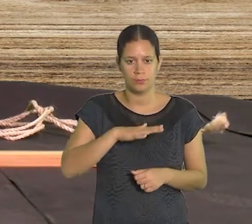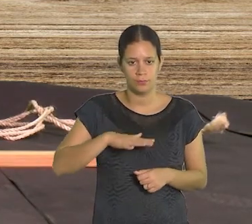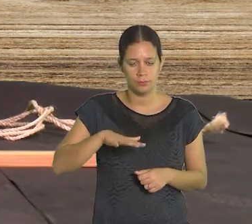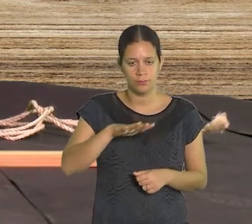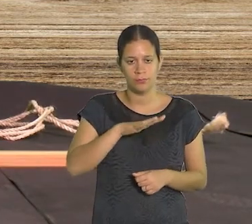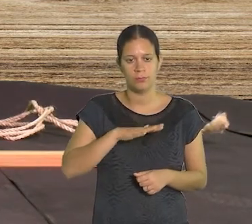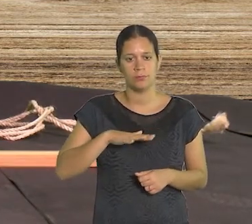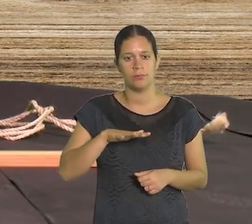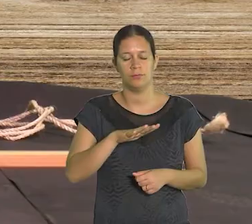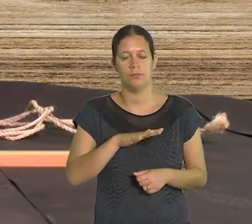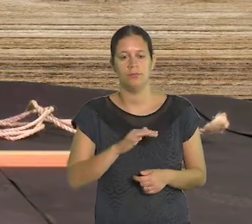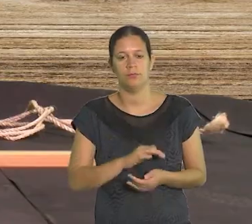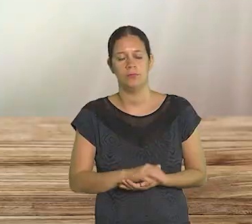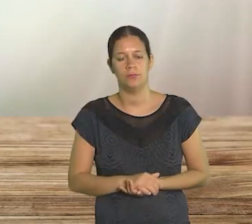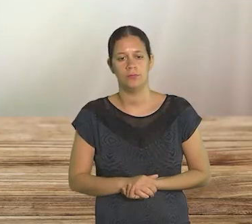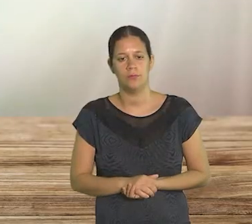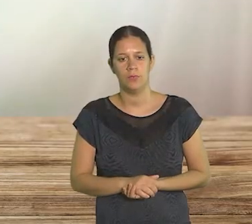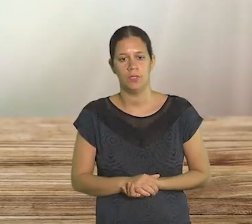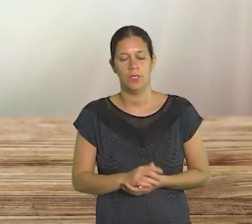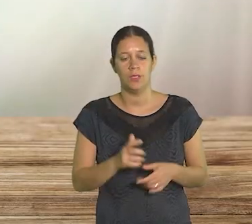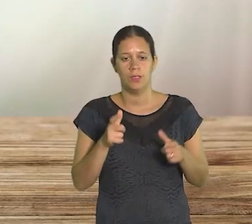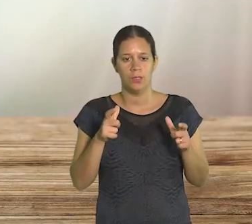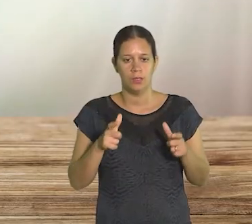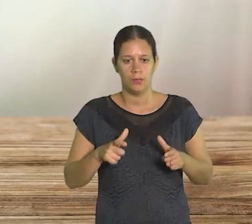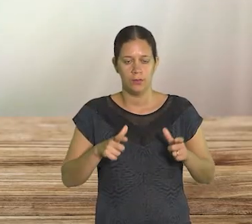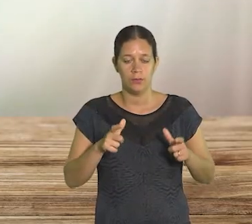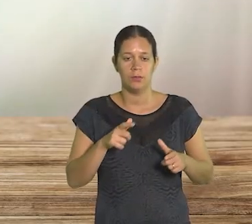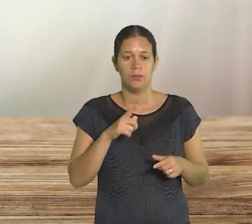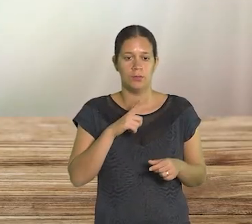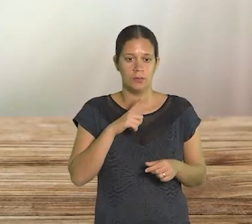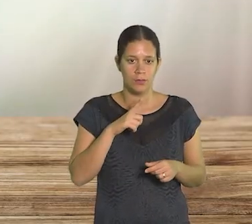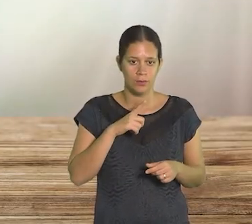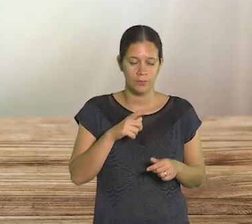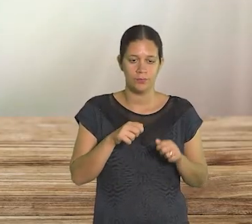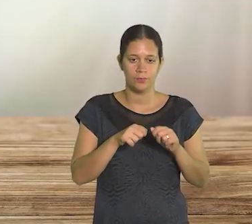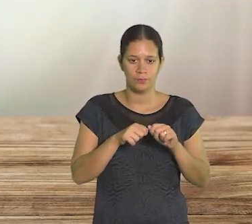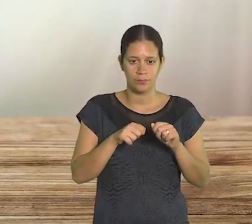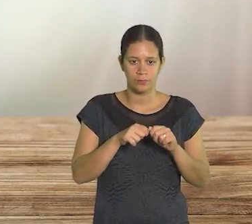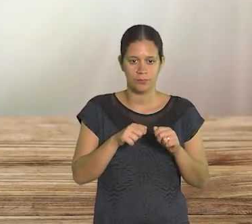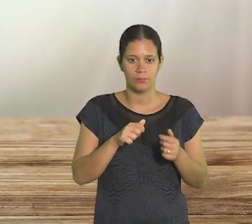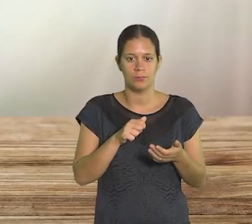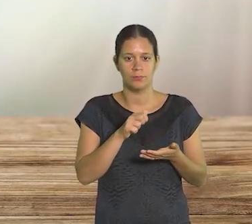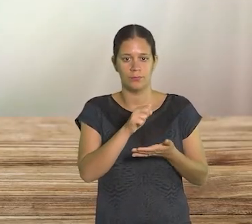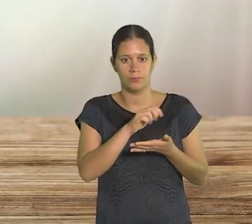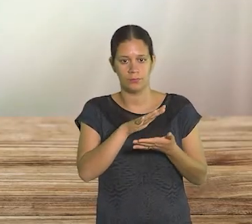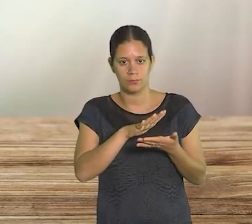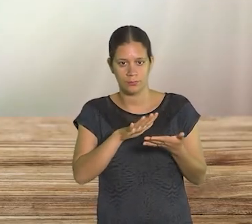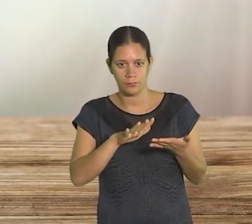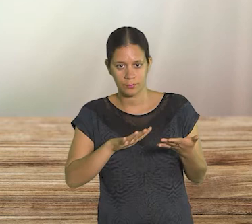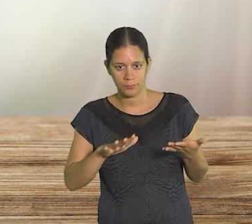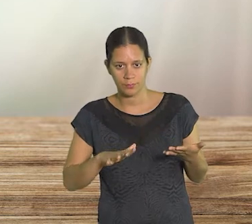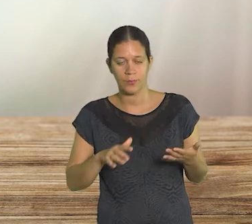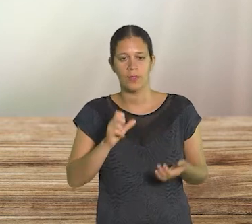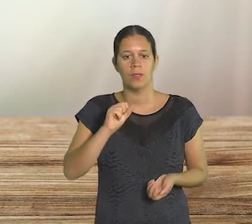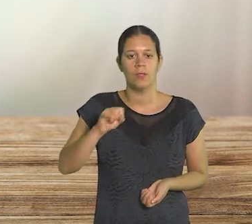não tem problema, na parede, aonde vocês estiverem aí realizando a atividade, tá bom? Então,